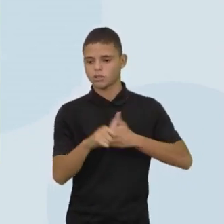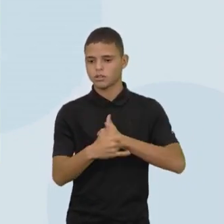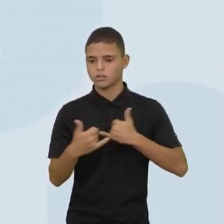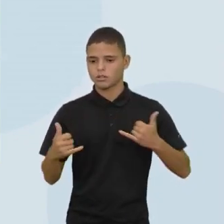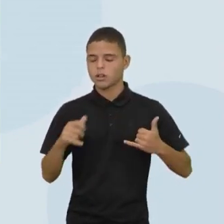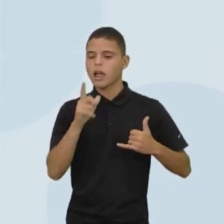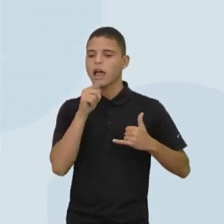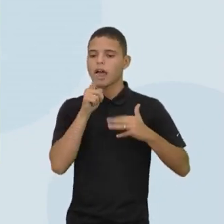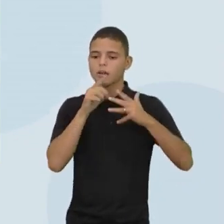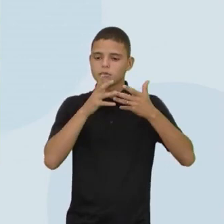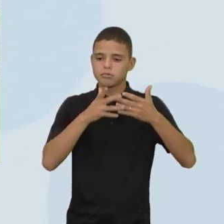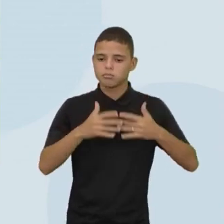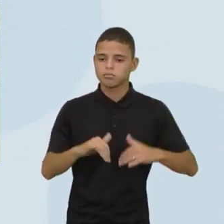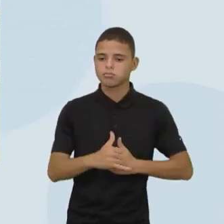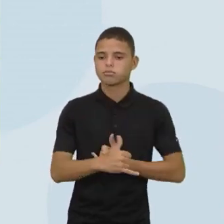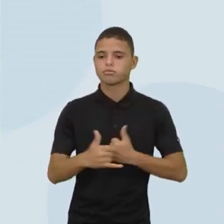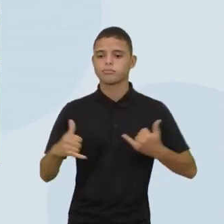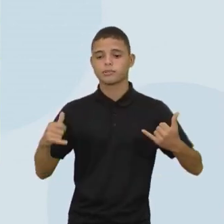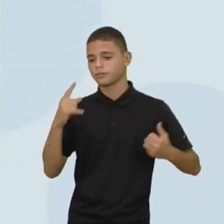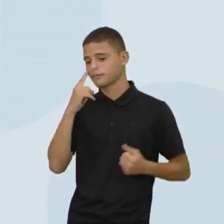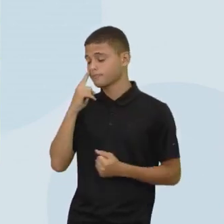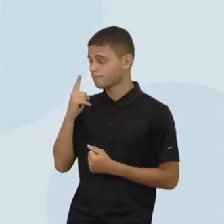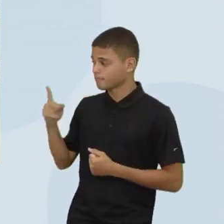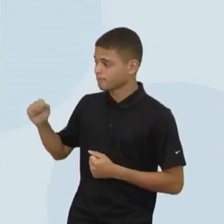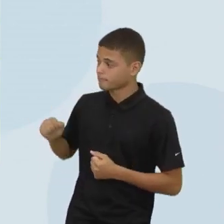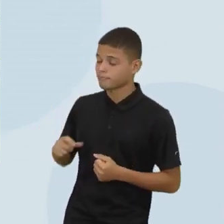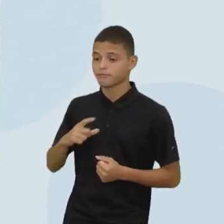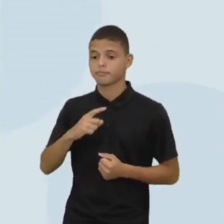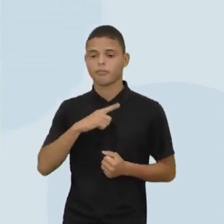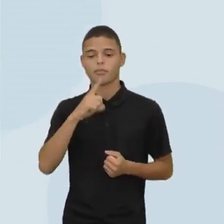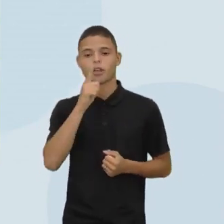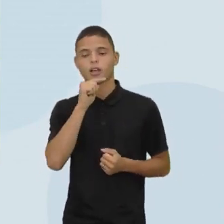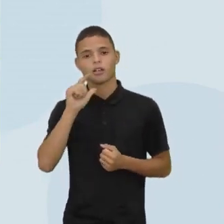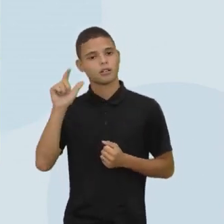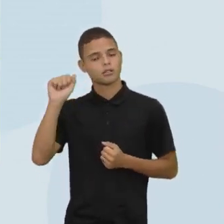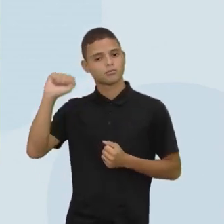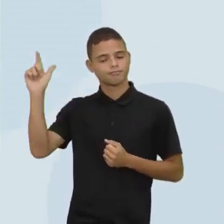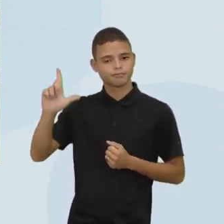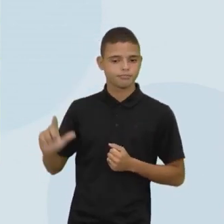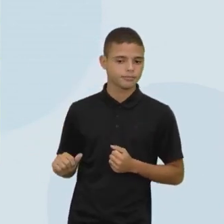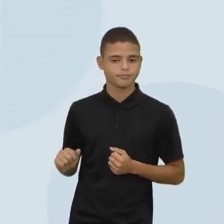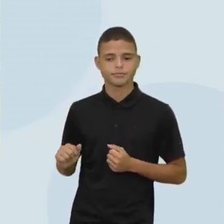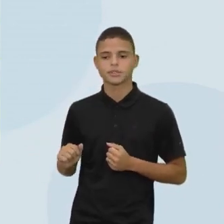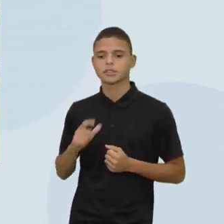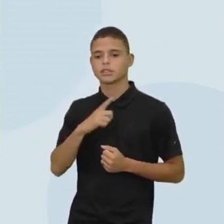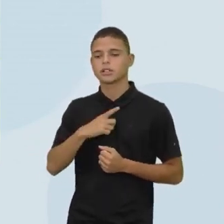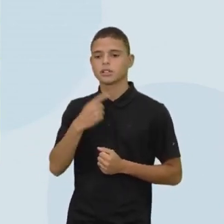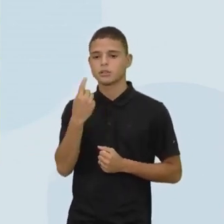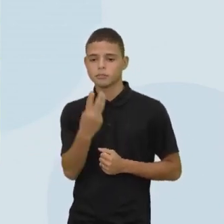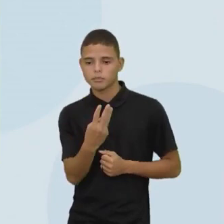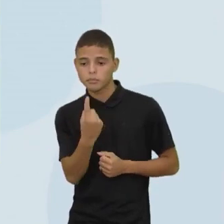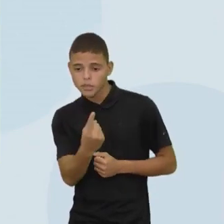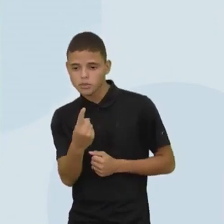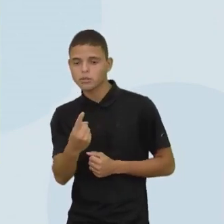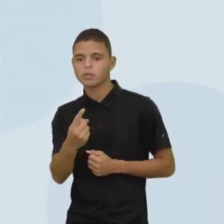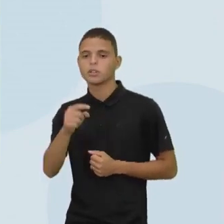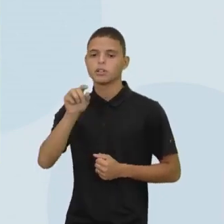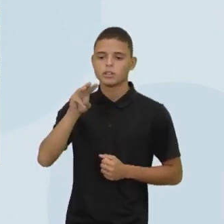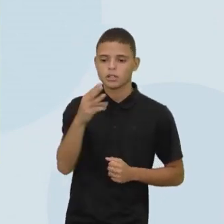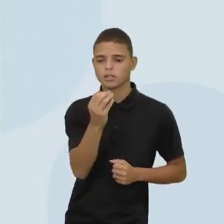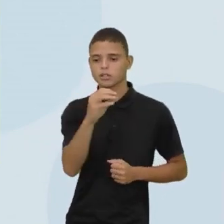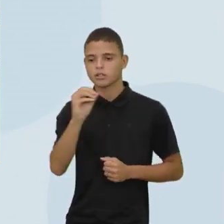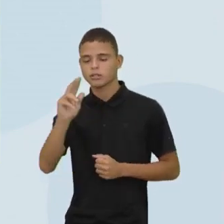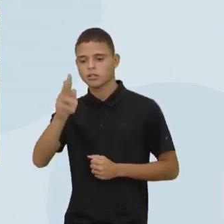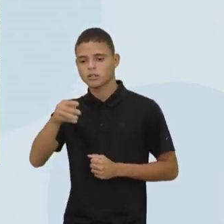Rio Azul. Então ele percorre 6.300 quilômetros desde a sua nascente, e a sua bacia tem mais